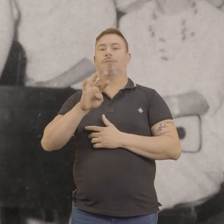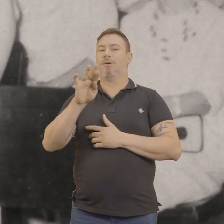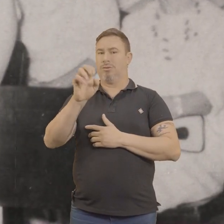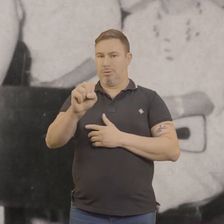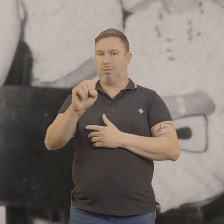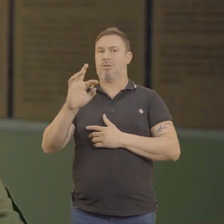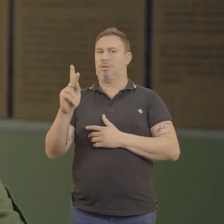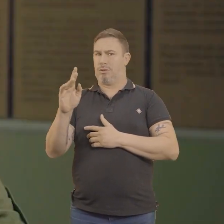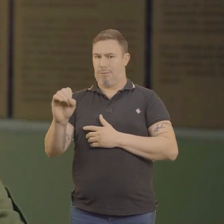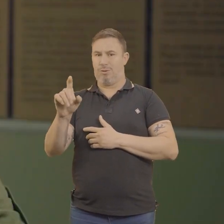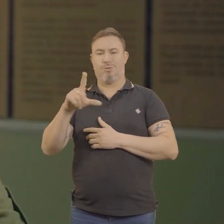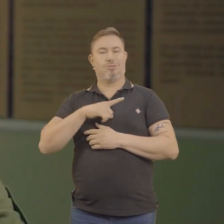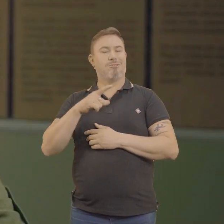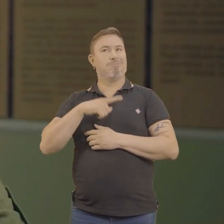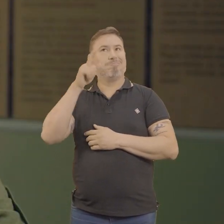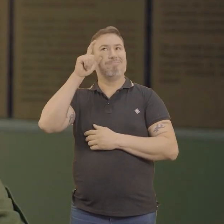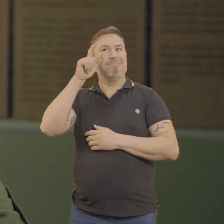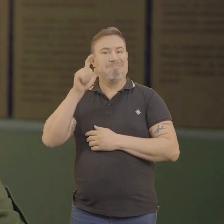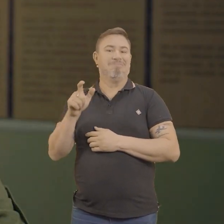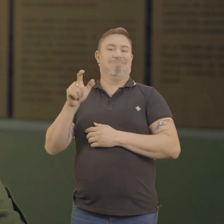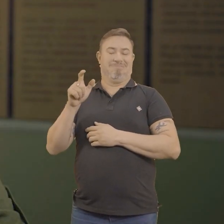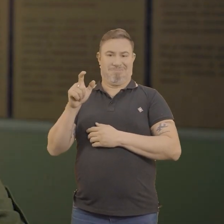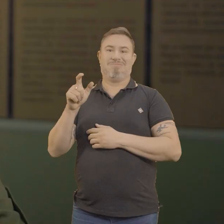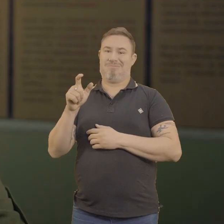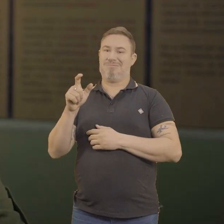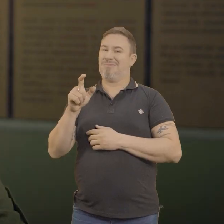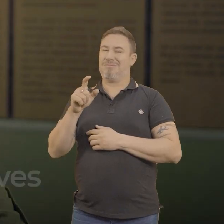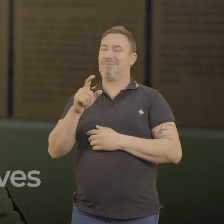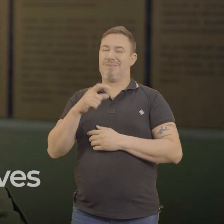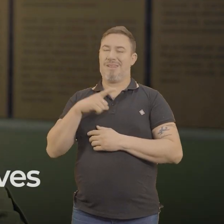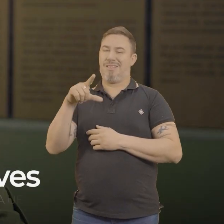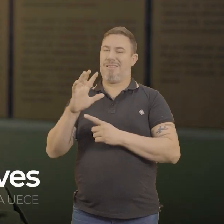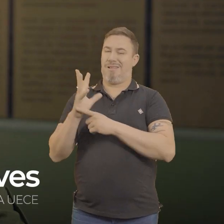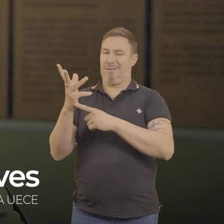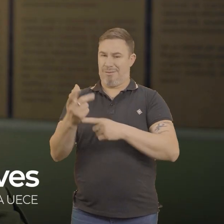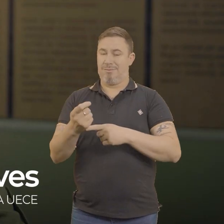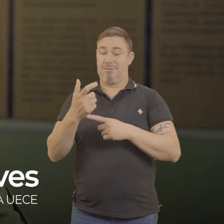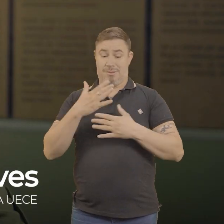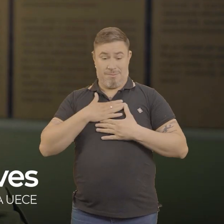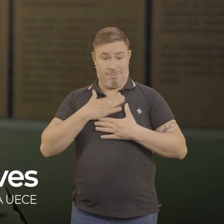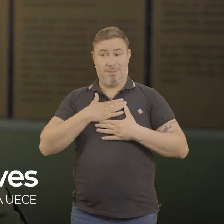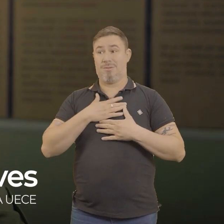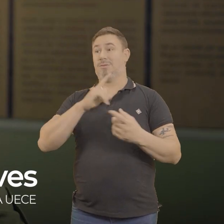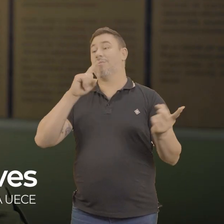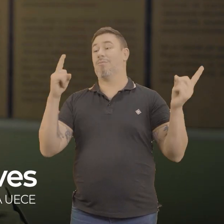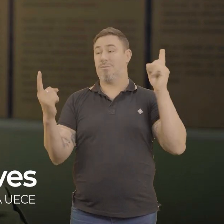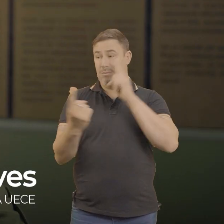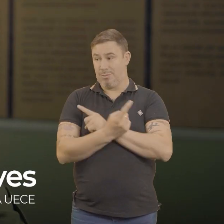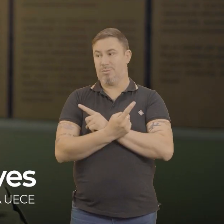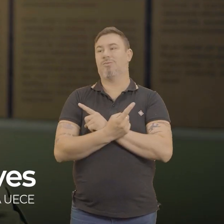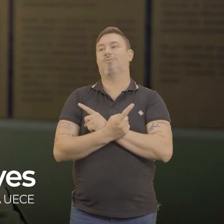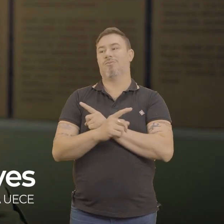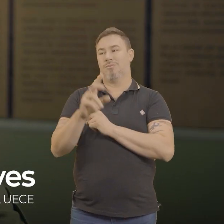visão muito interessante das artes. E eu acho que isso, para mim, faz uma mudança enquanto